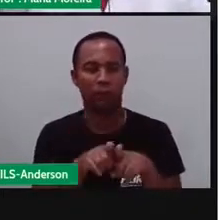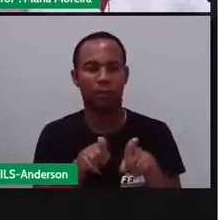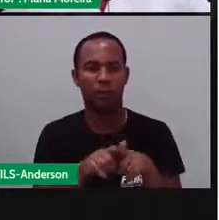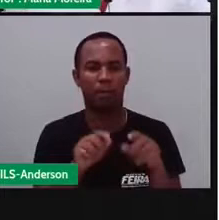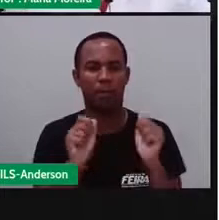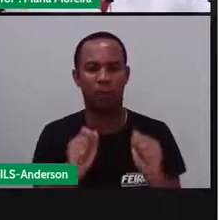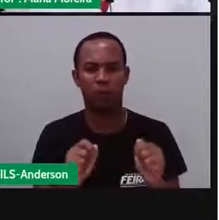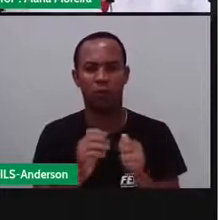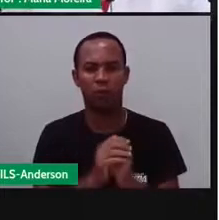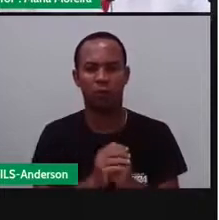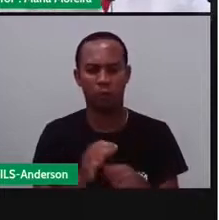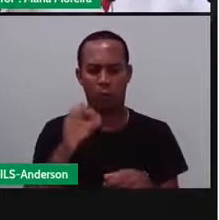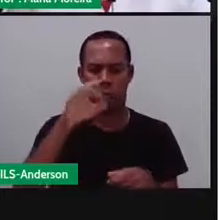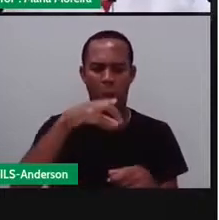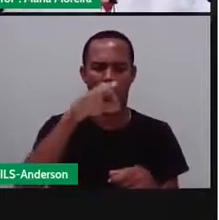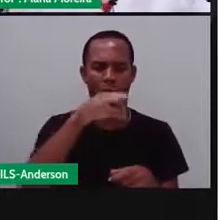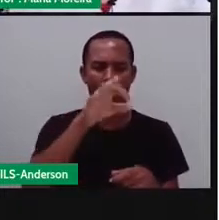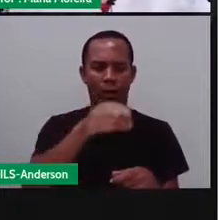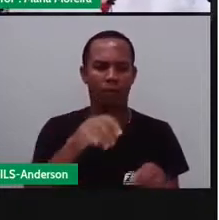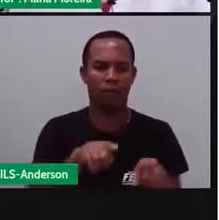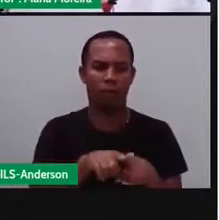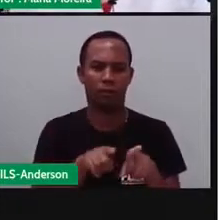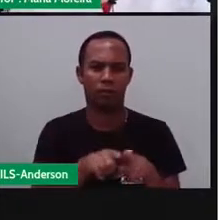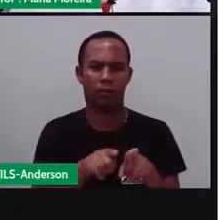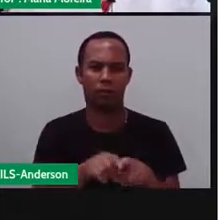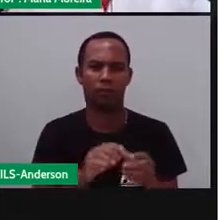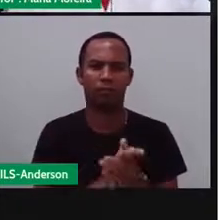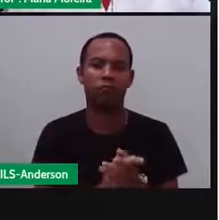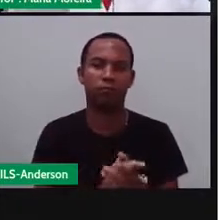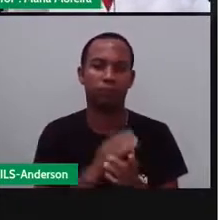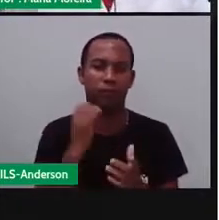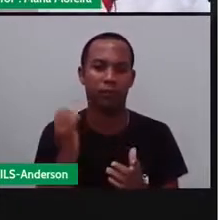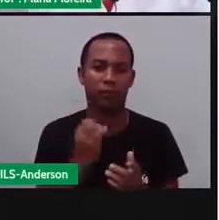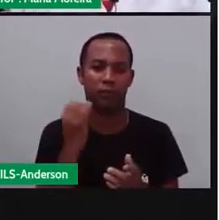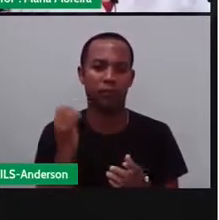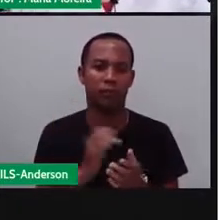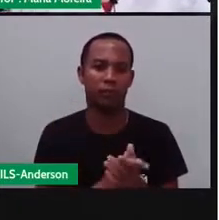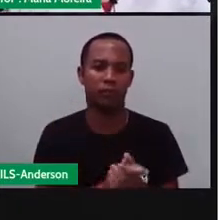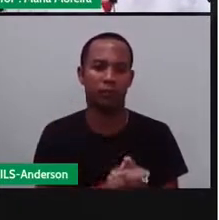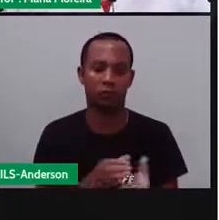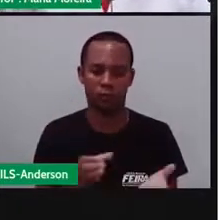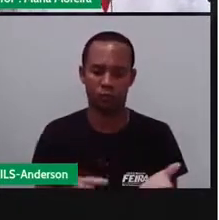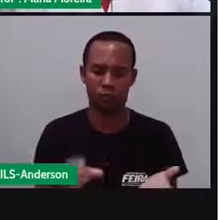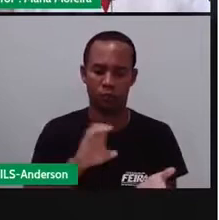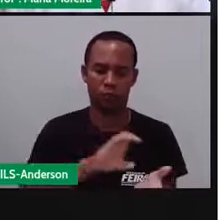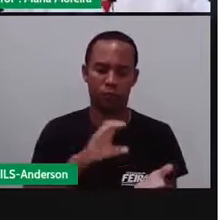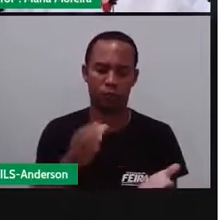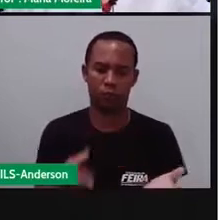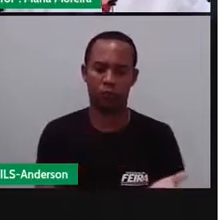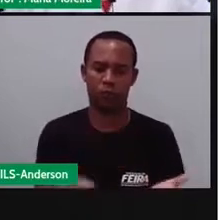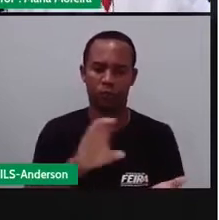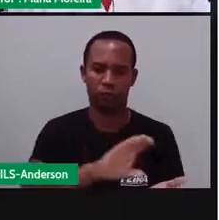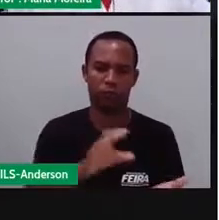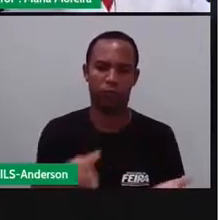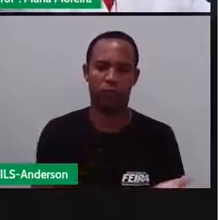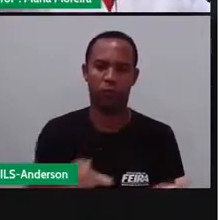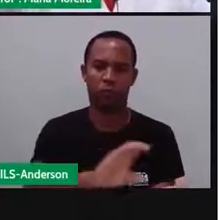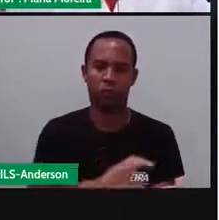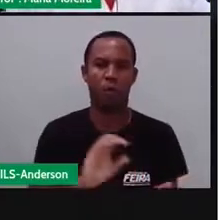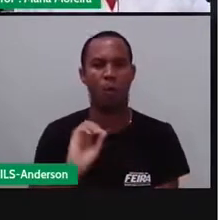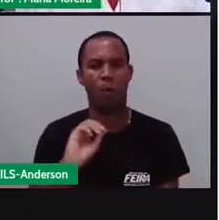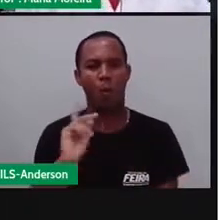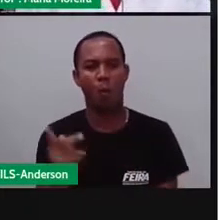Podem ser gotas, como é o caso de essências, pode ser xícara, pode ser copo. Então,